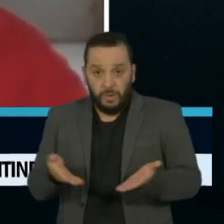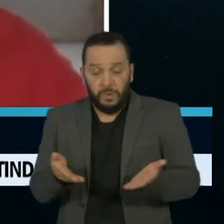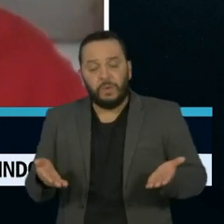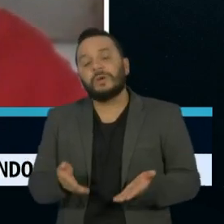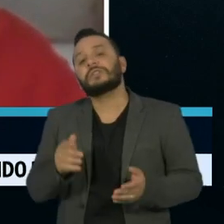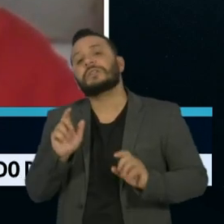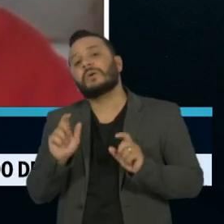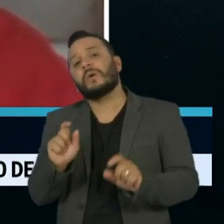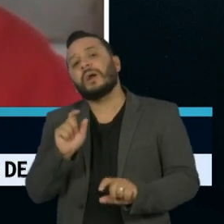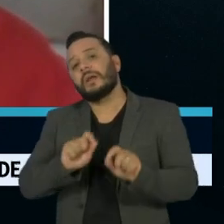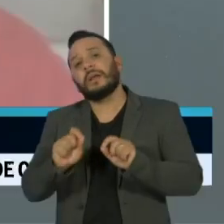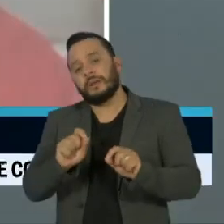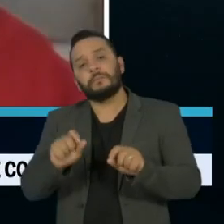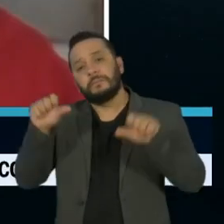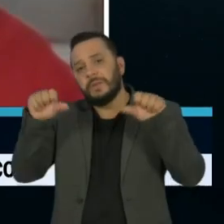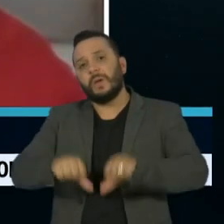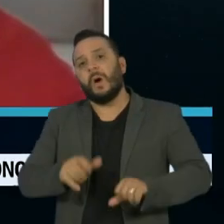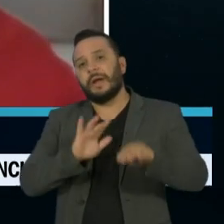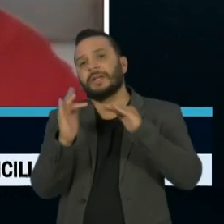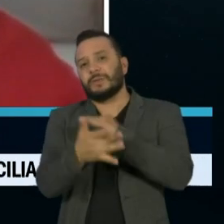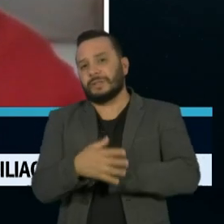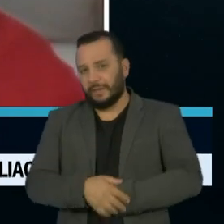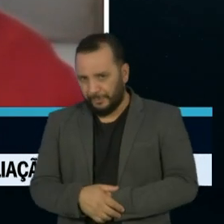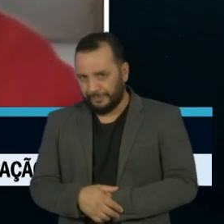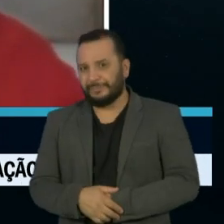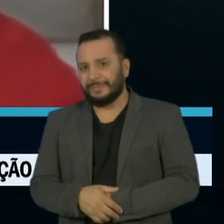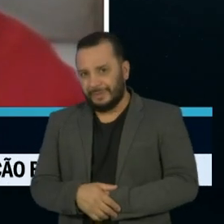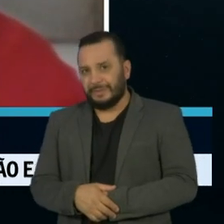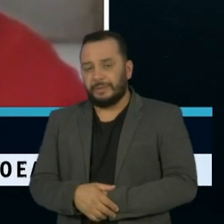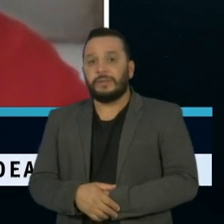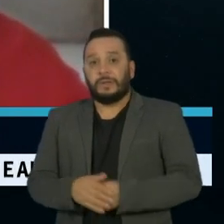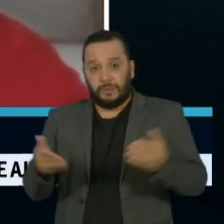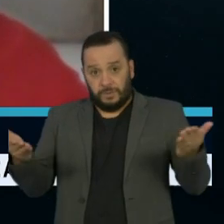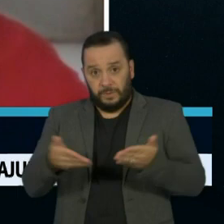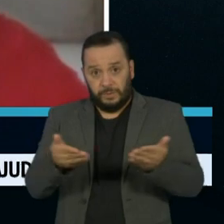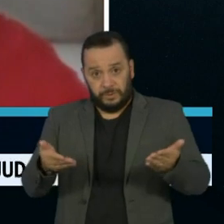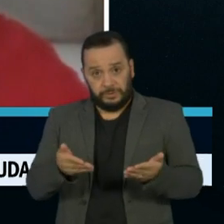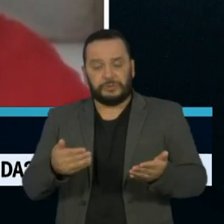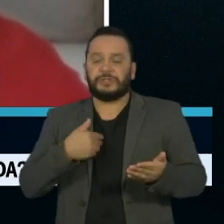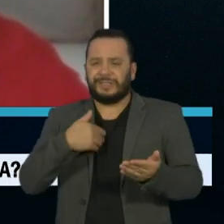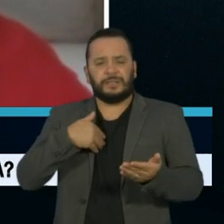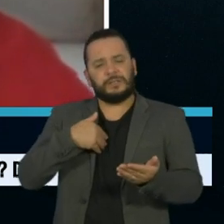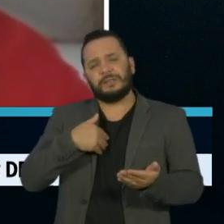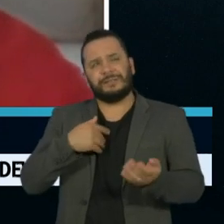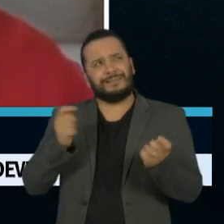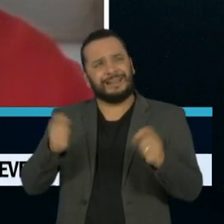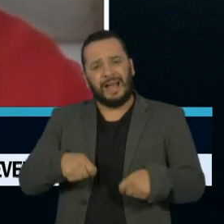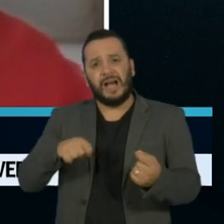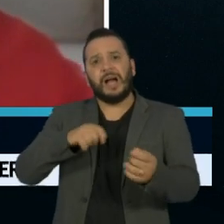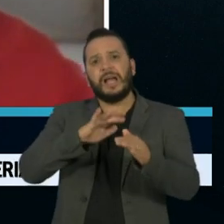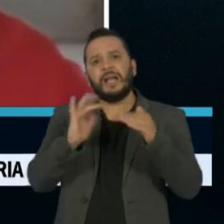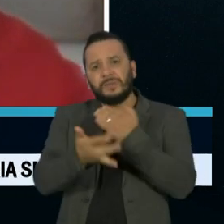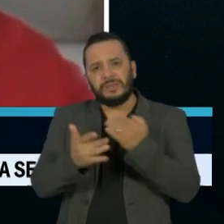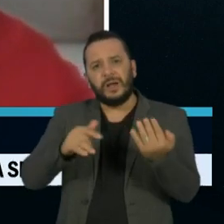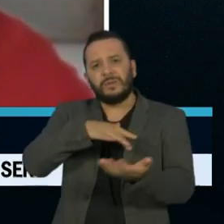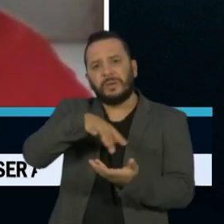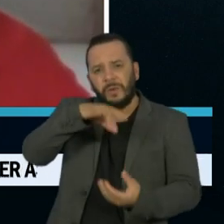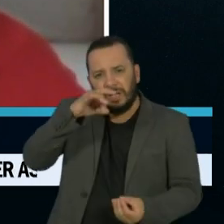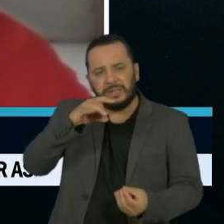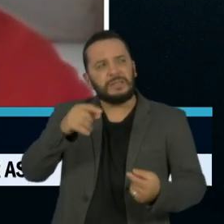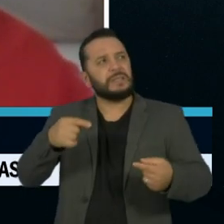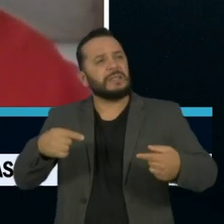vem das redes sociais. O que deveria ser um espaço democrático de debate, né, com